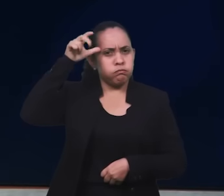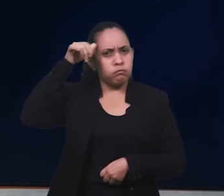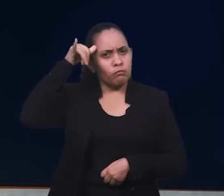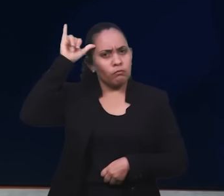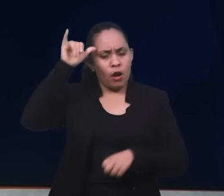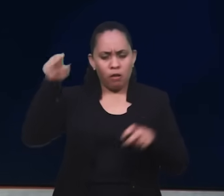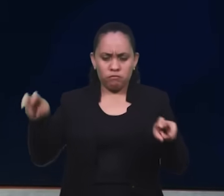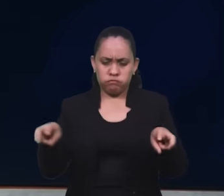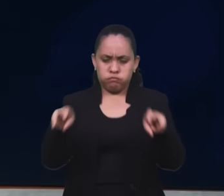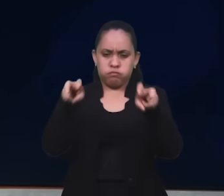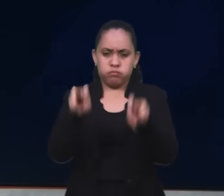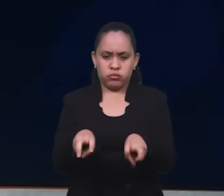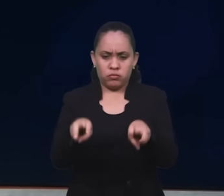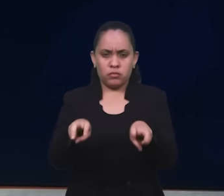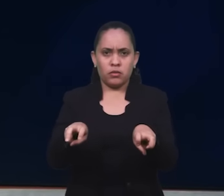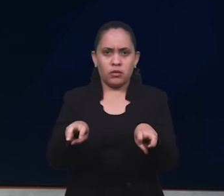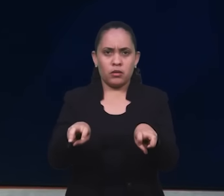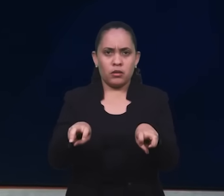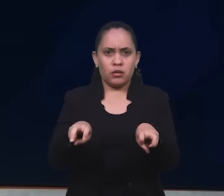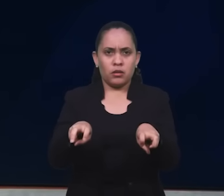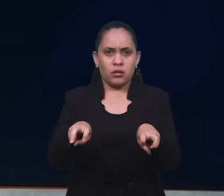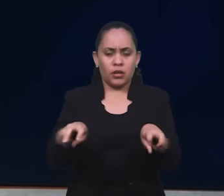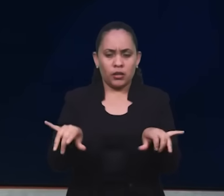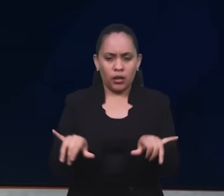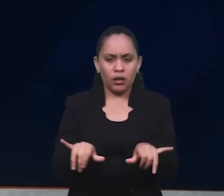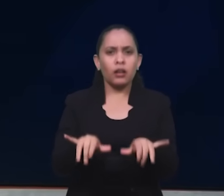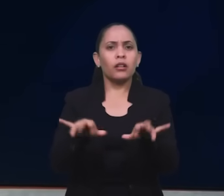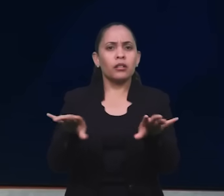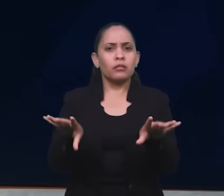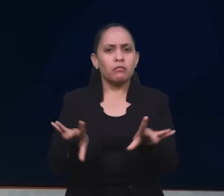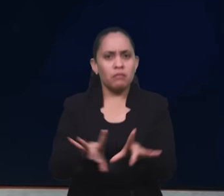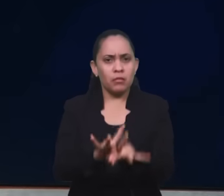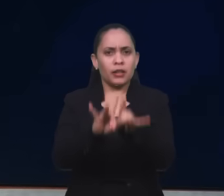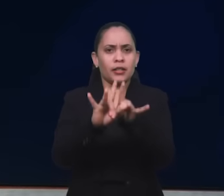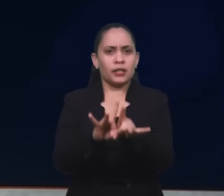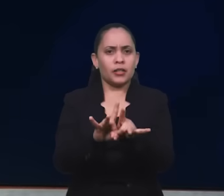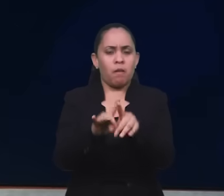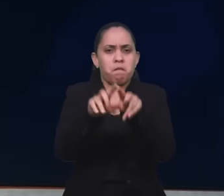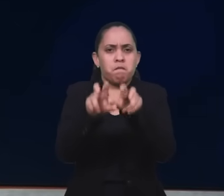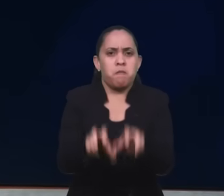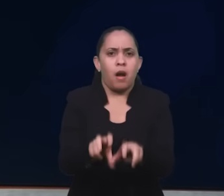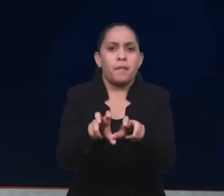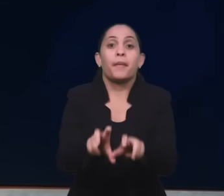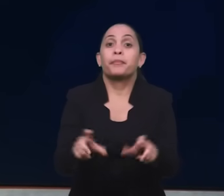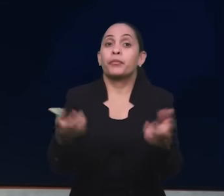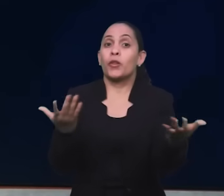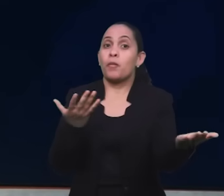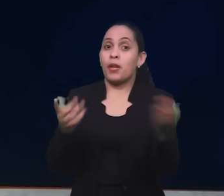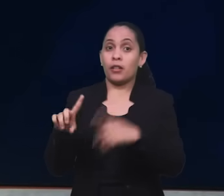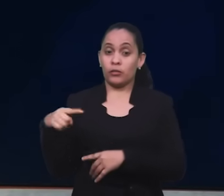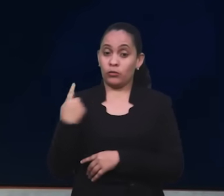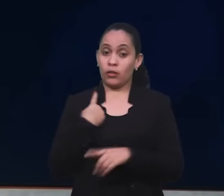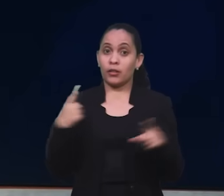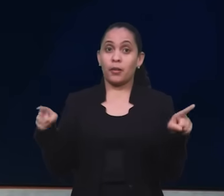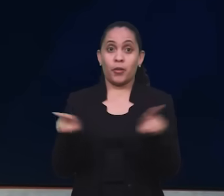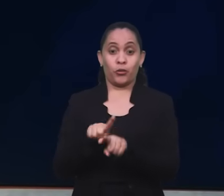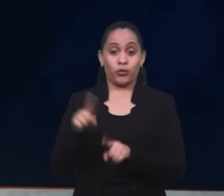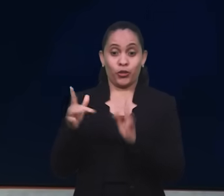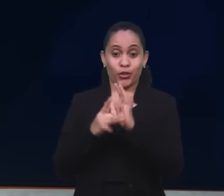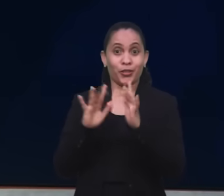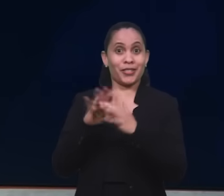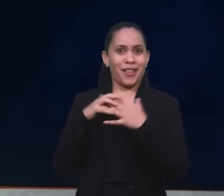Jesus foi a sua morte ali na cruz. Para ele foi um jugo pesado, mas para nós que aceitamos Jesus como nosso